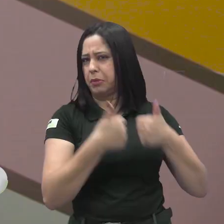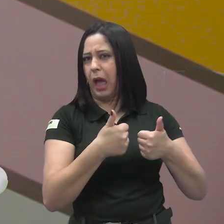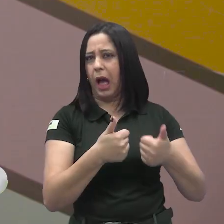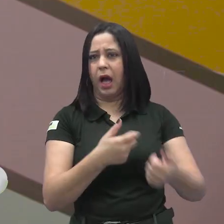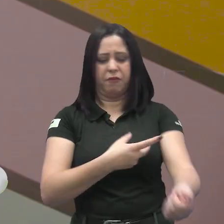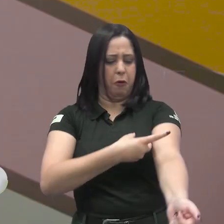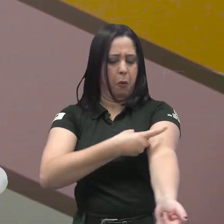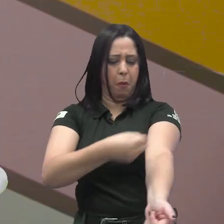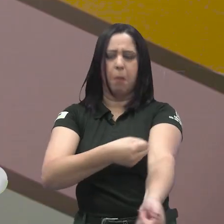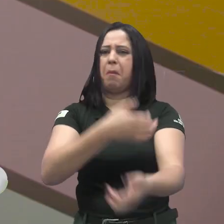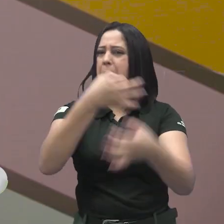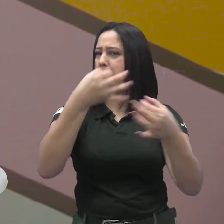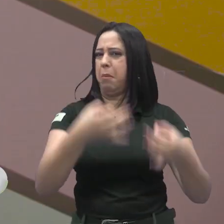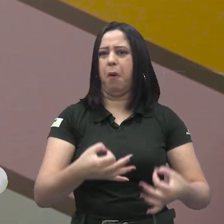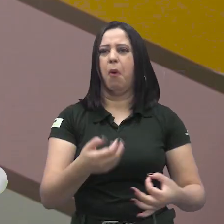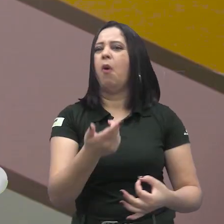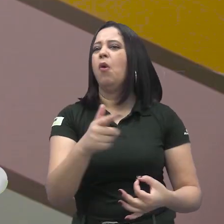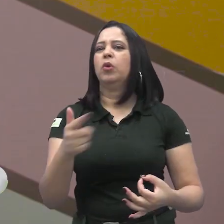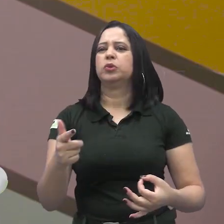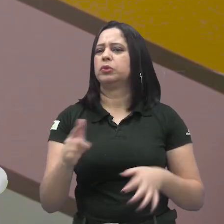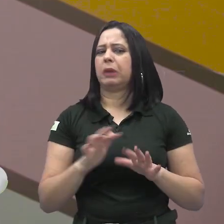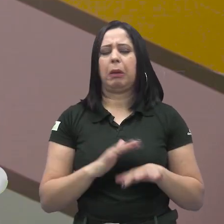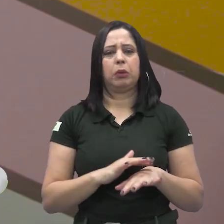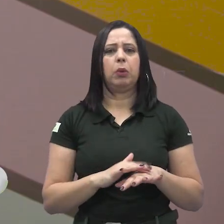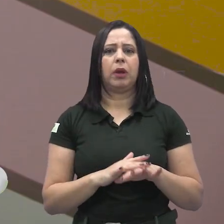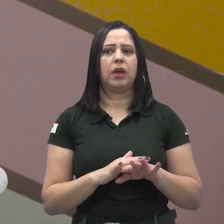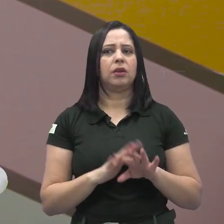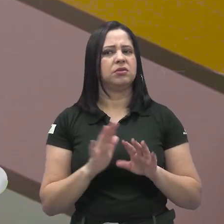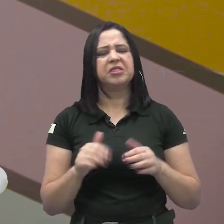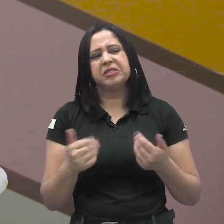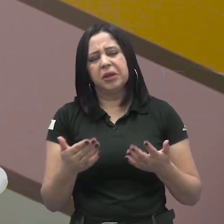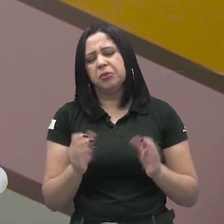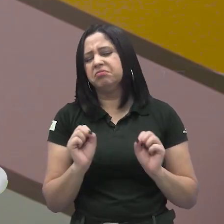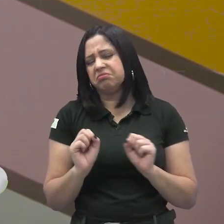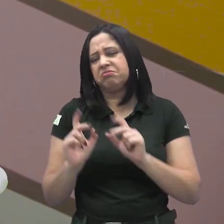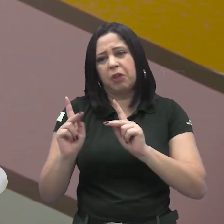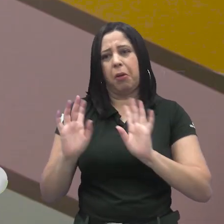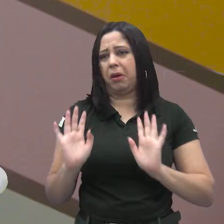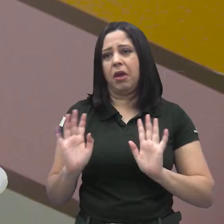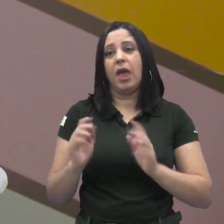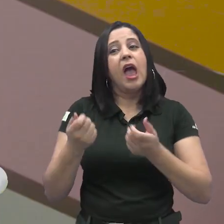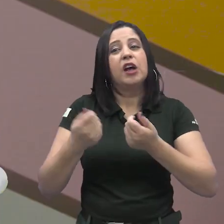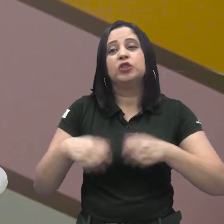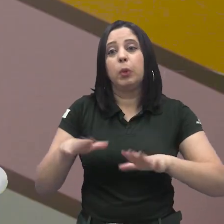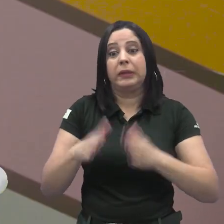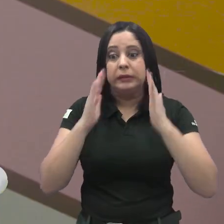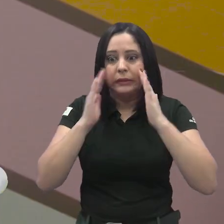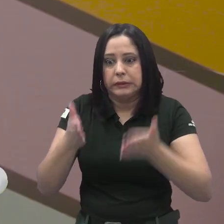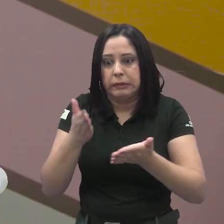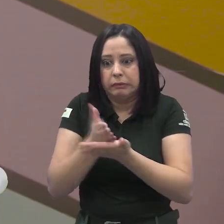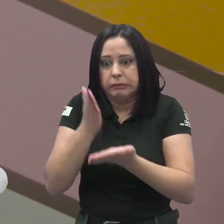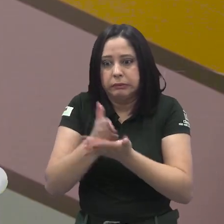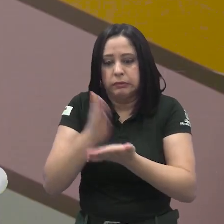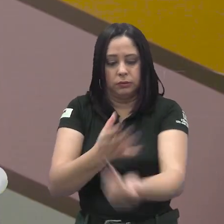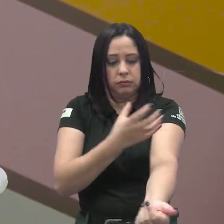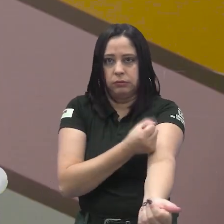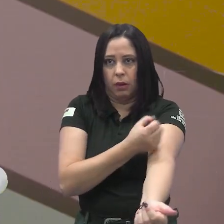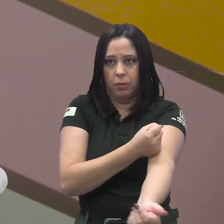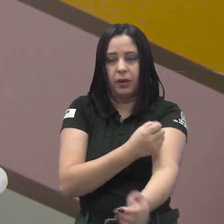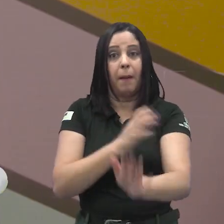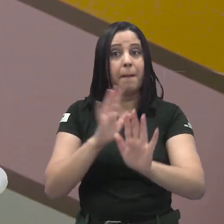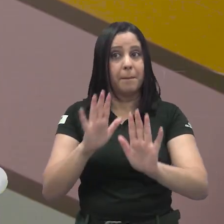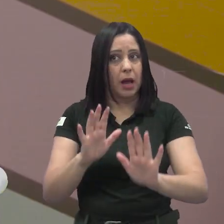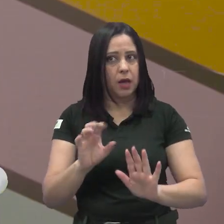de sangue estão todos bons, não tem nada que chame a atenção, né, não é muito comum medir a pressão de crianças muito pequenas.